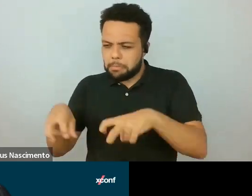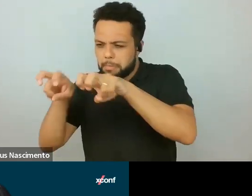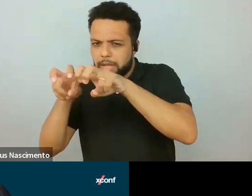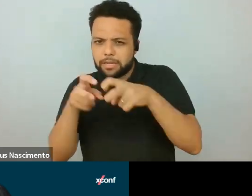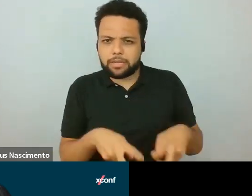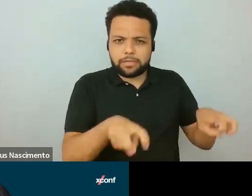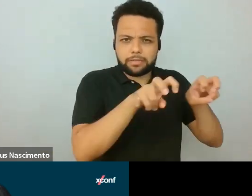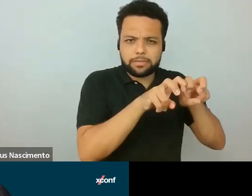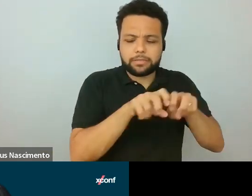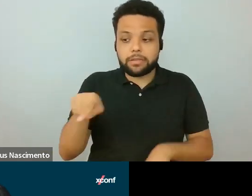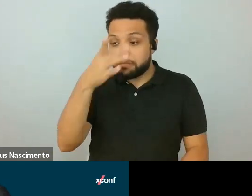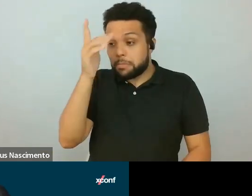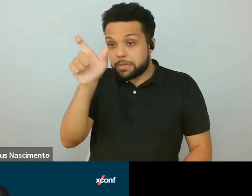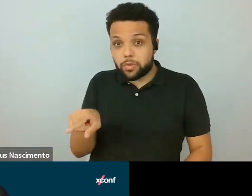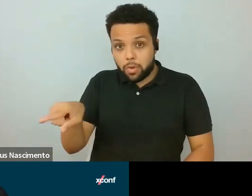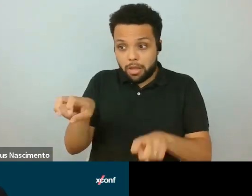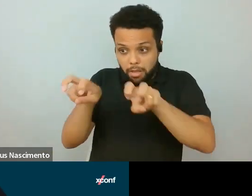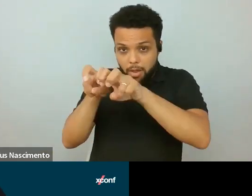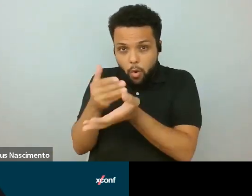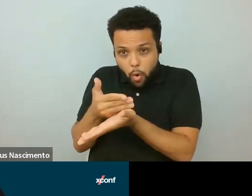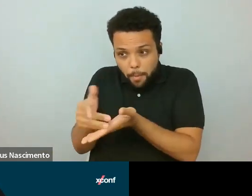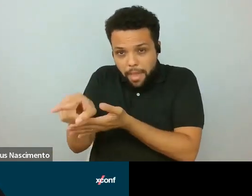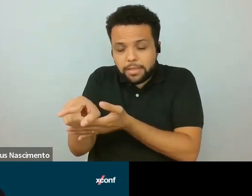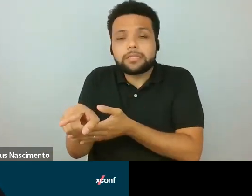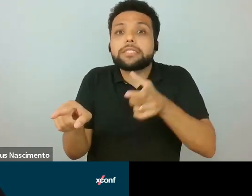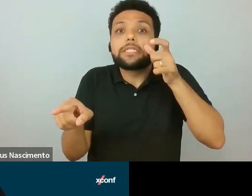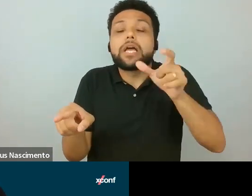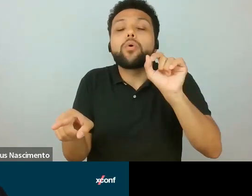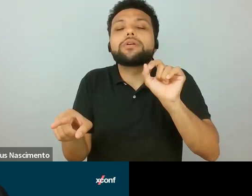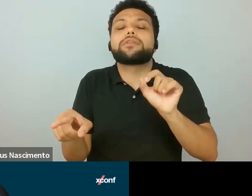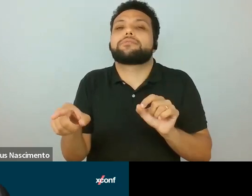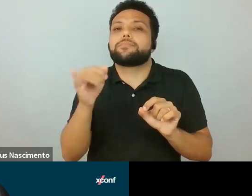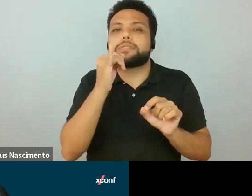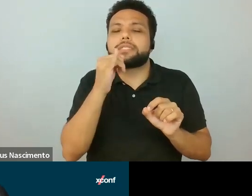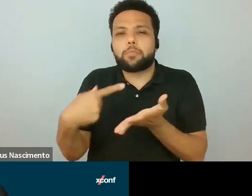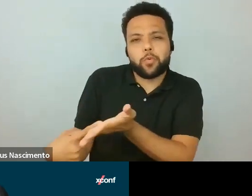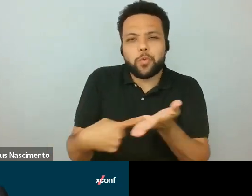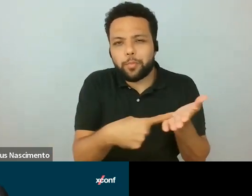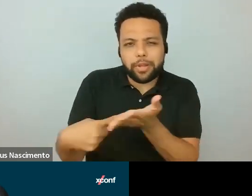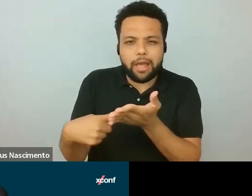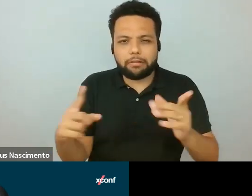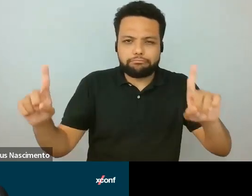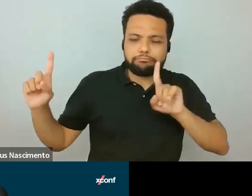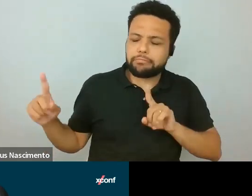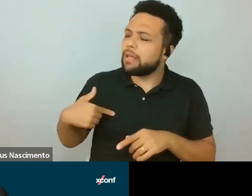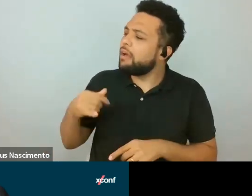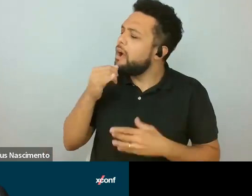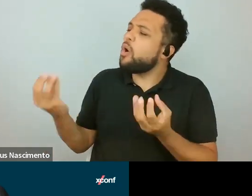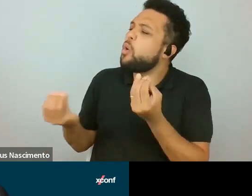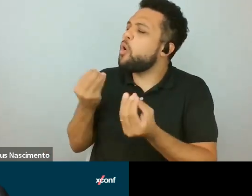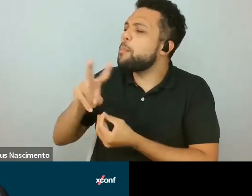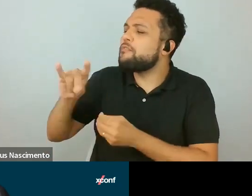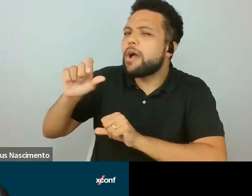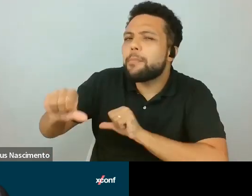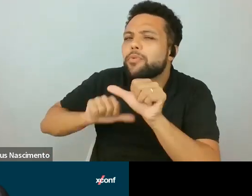se uma pessoa começa, é interessante vocês delimitarem, tipo, como é que a gente vai fazer a mudança de